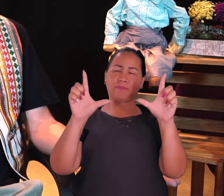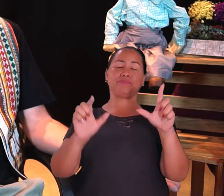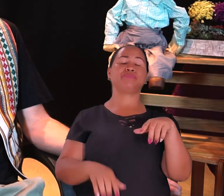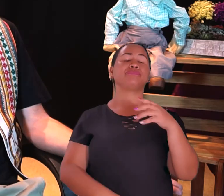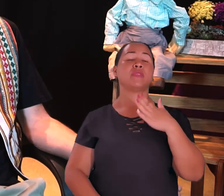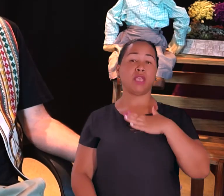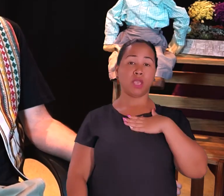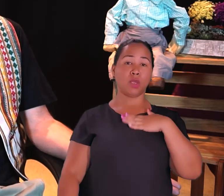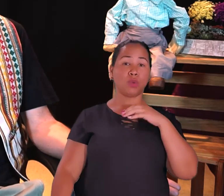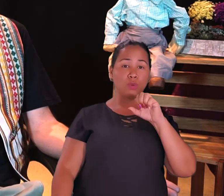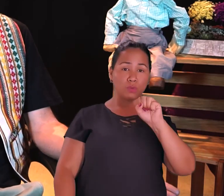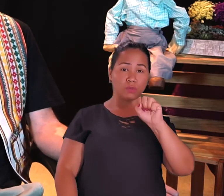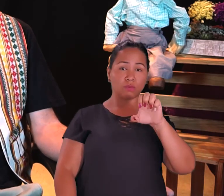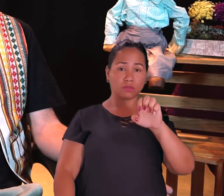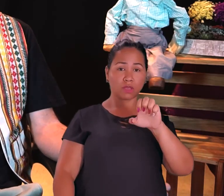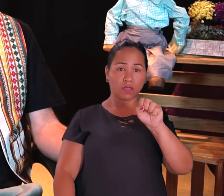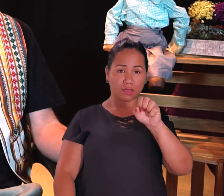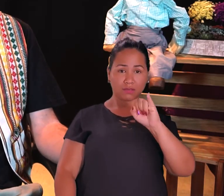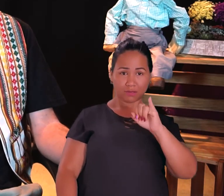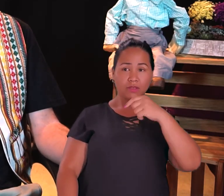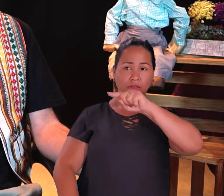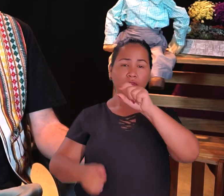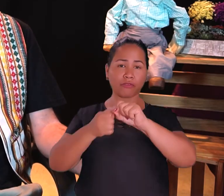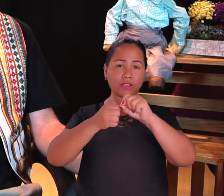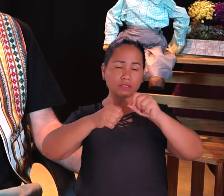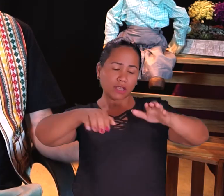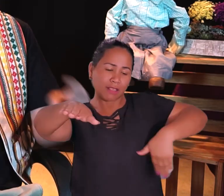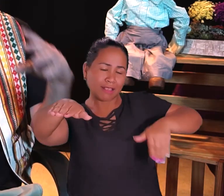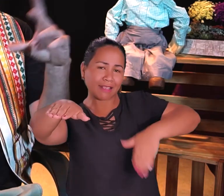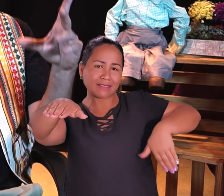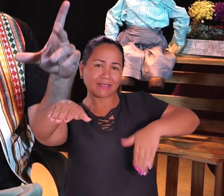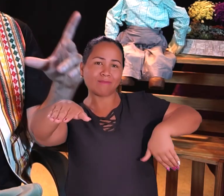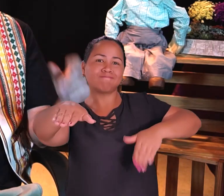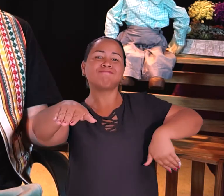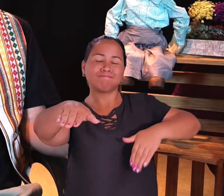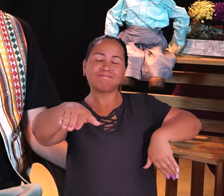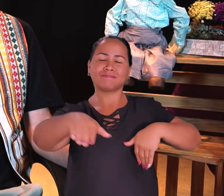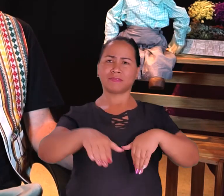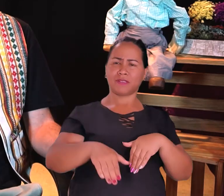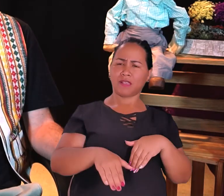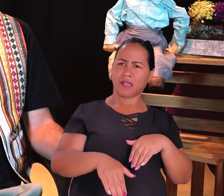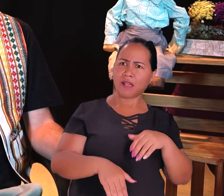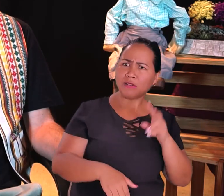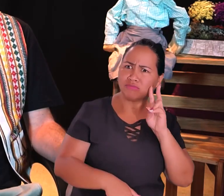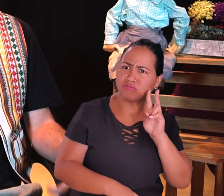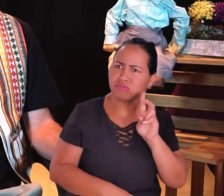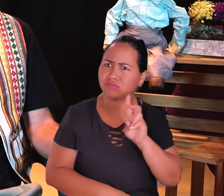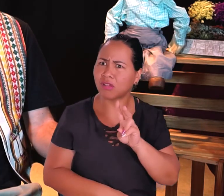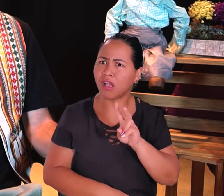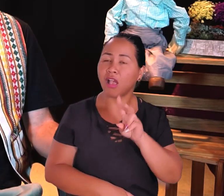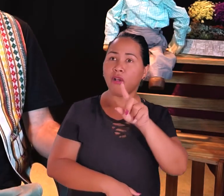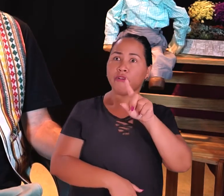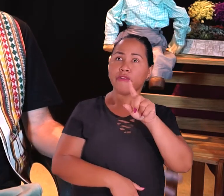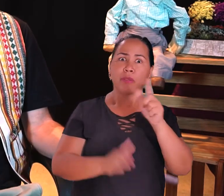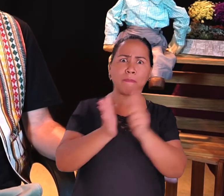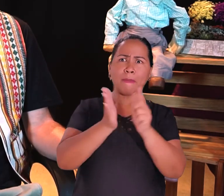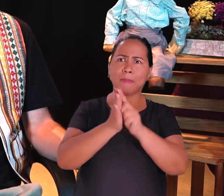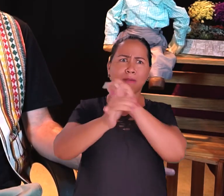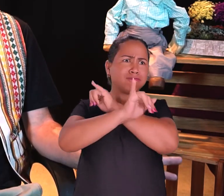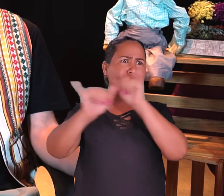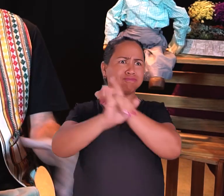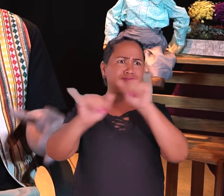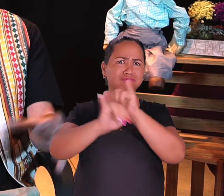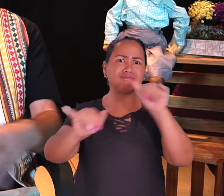de natação no SESI, e aí eu estava indo para a aula de natação e eu vi lá um cartaz, oficina de teatro de